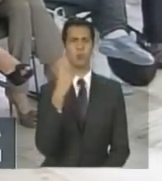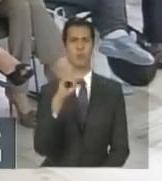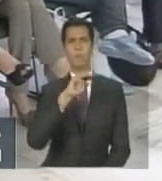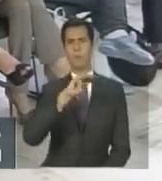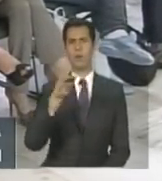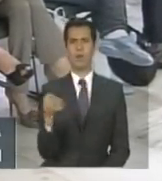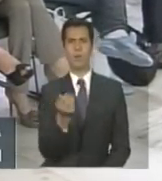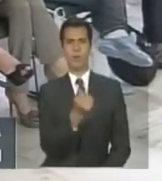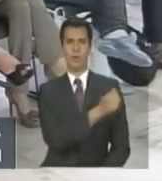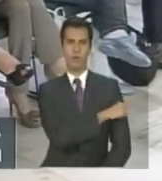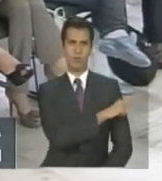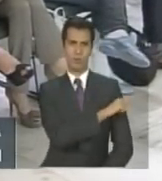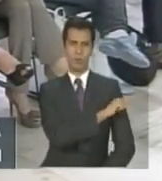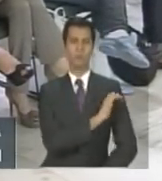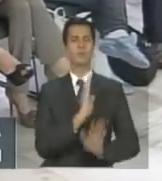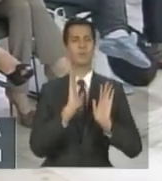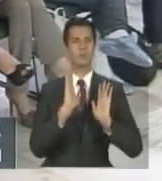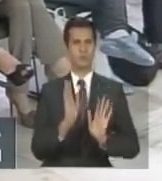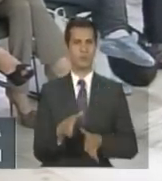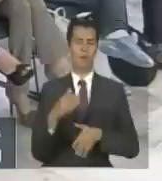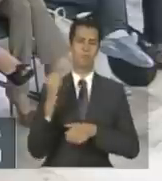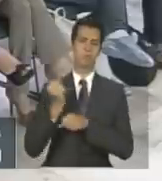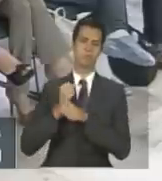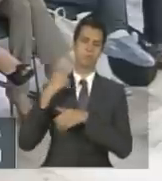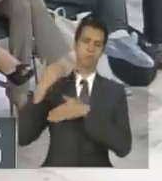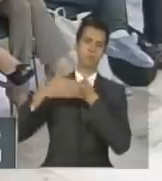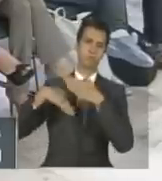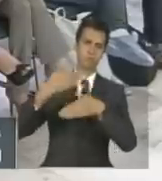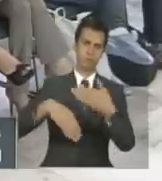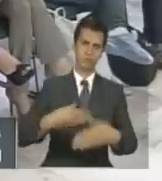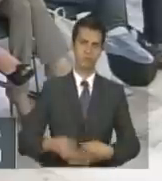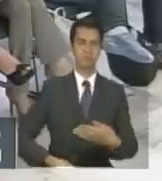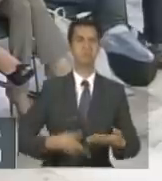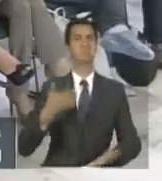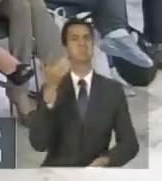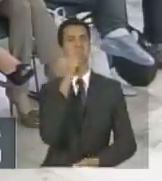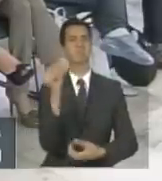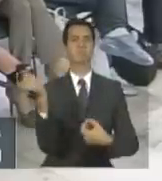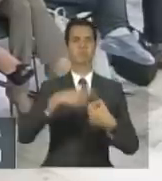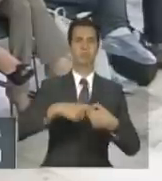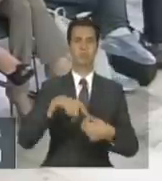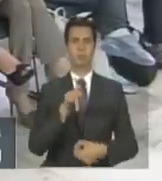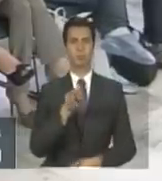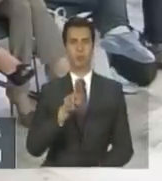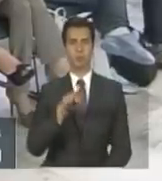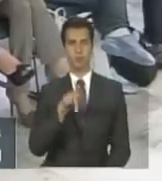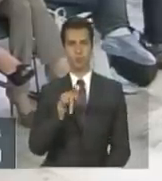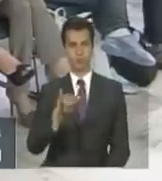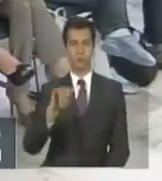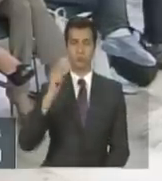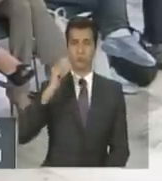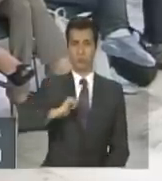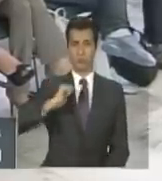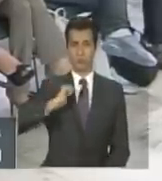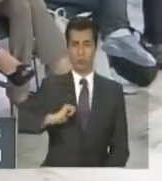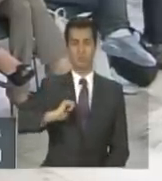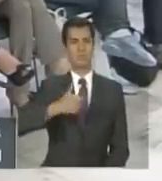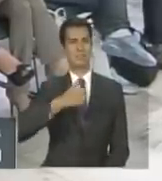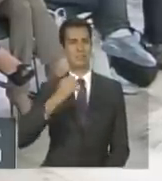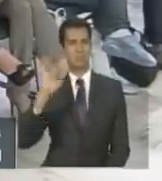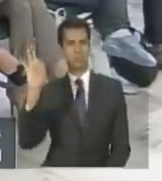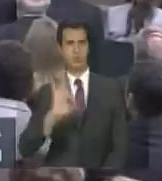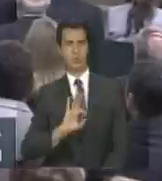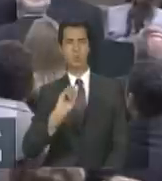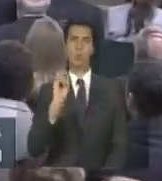de alunos que foram, ao longo desses anos, beneficiados com uma bolsa integral ou parcial